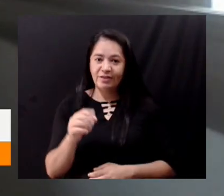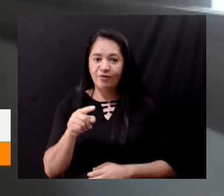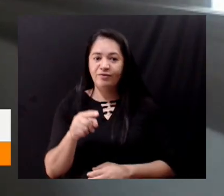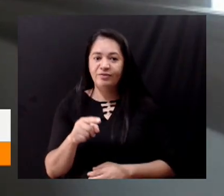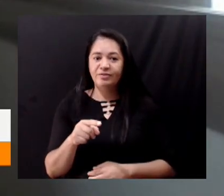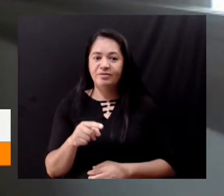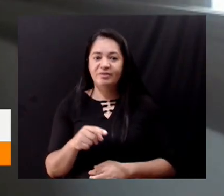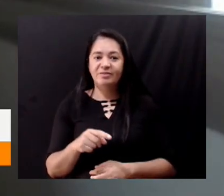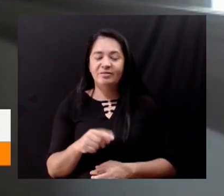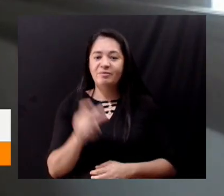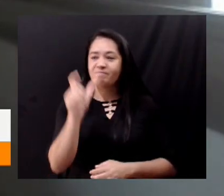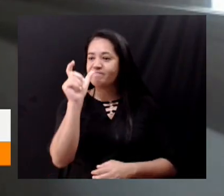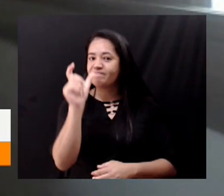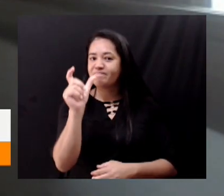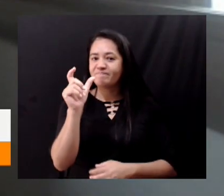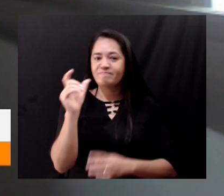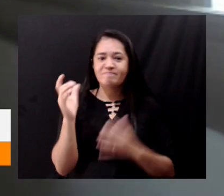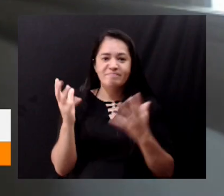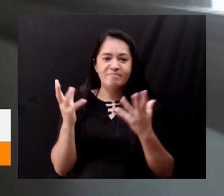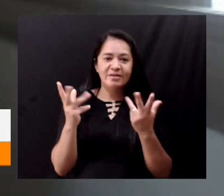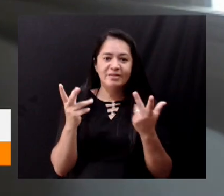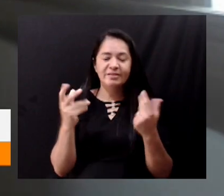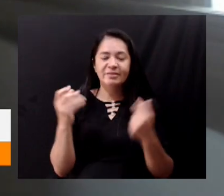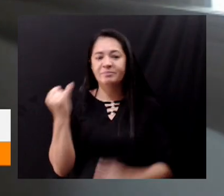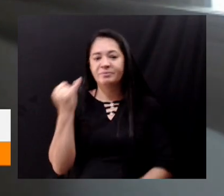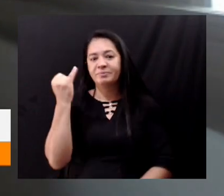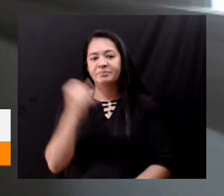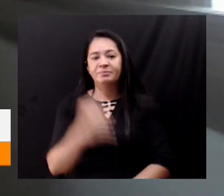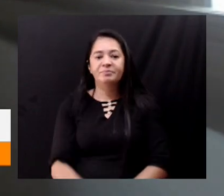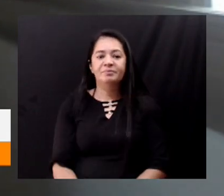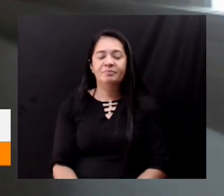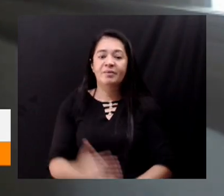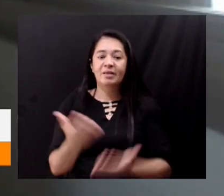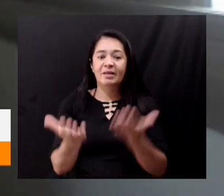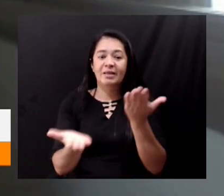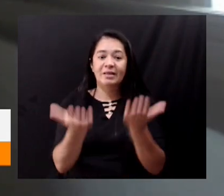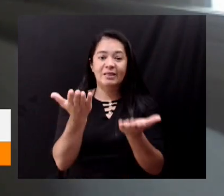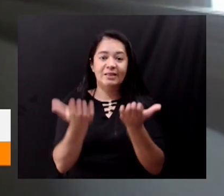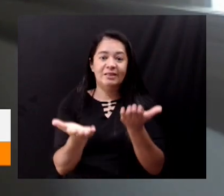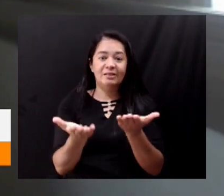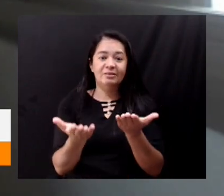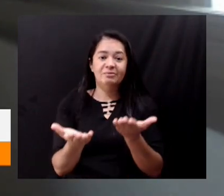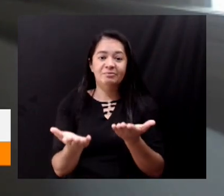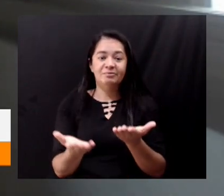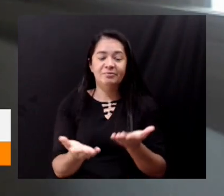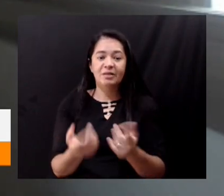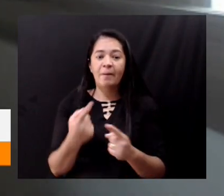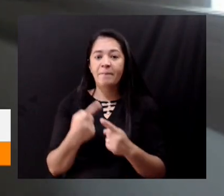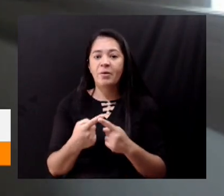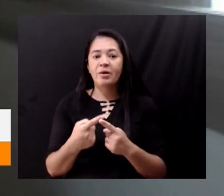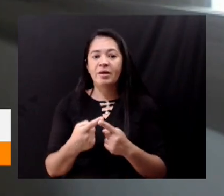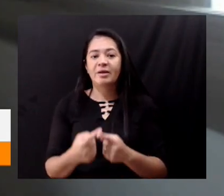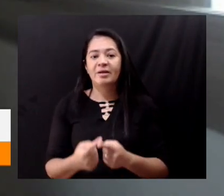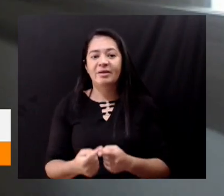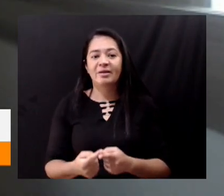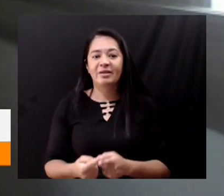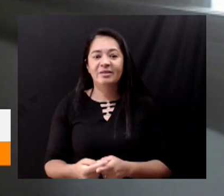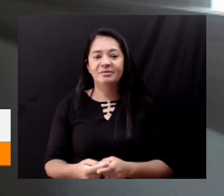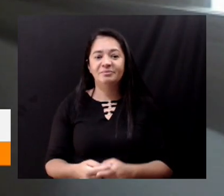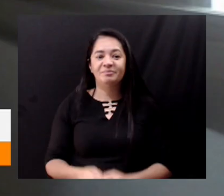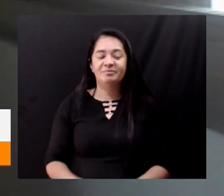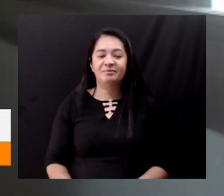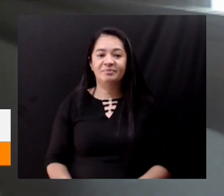palavra extremamente importante: equilíbrio. Ninguém tá aqui, né? Eu acho que a Bruna, pelo que dá pra perceber da linha